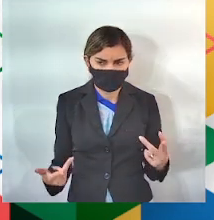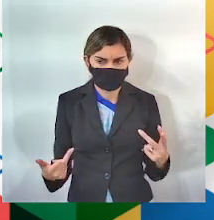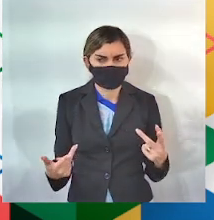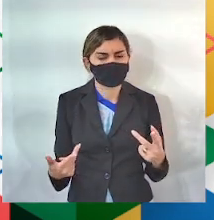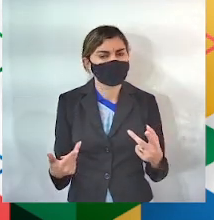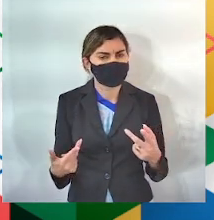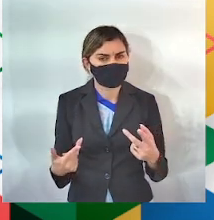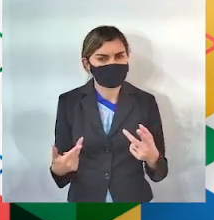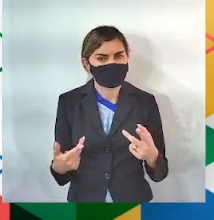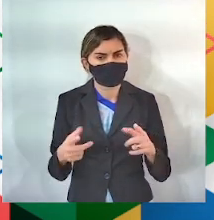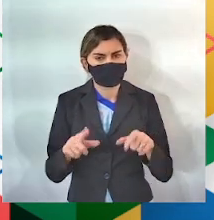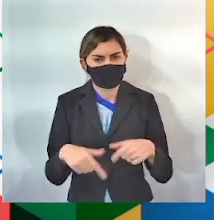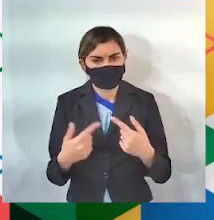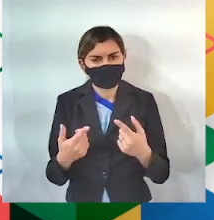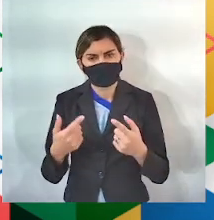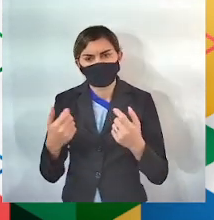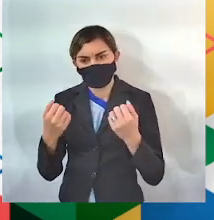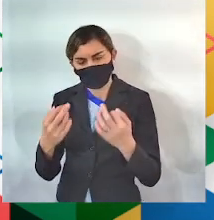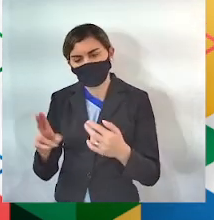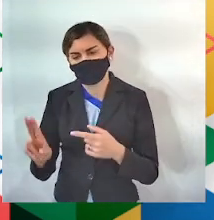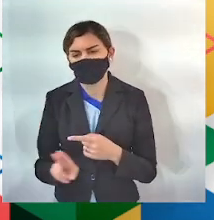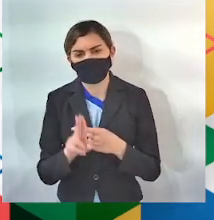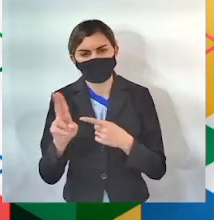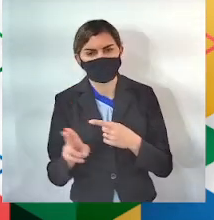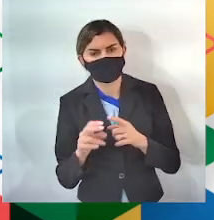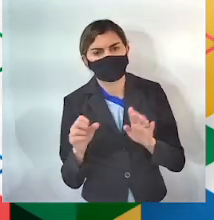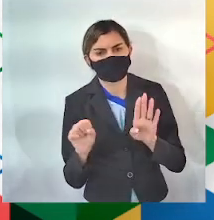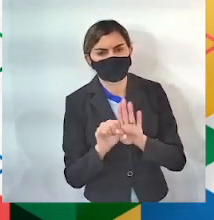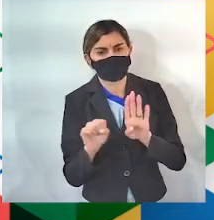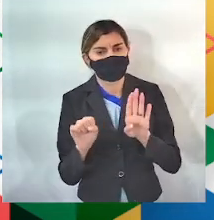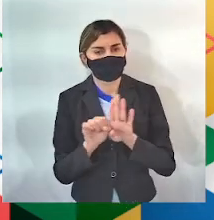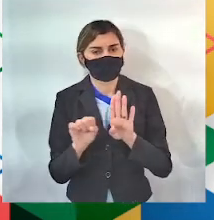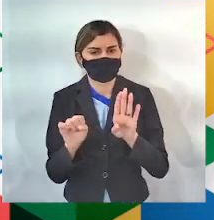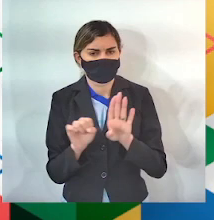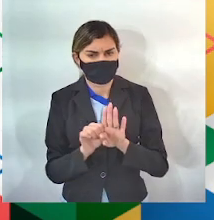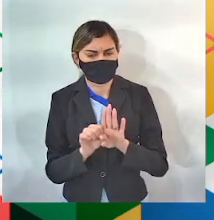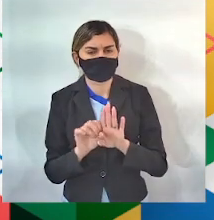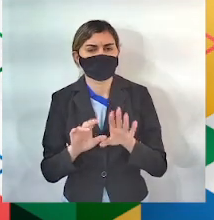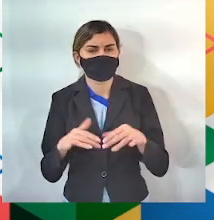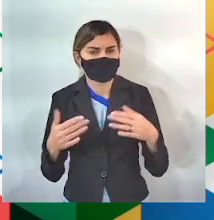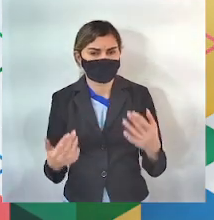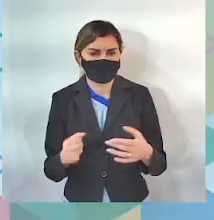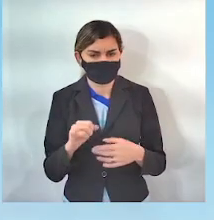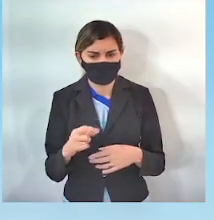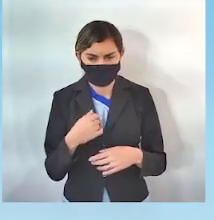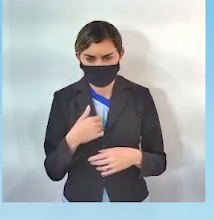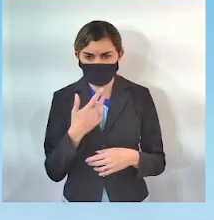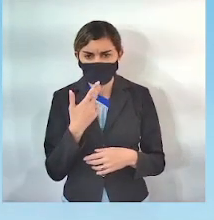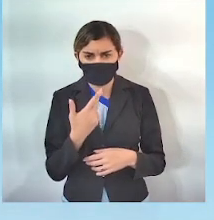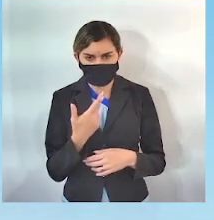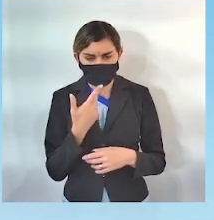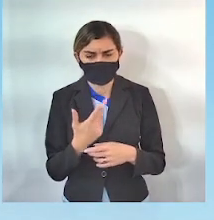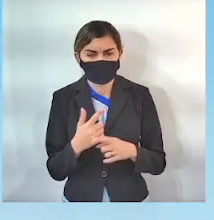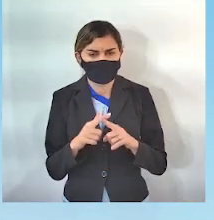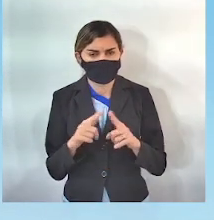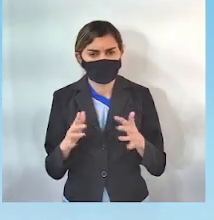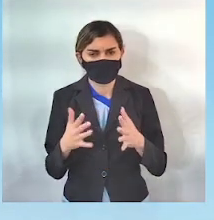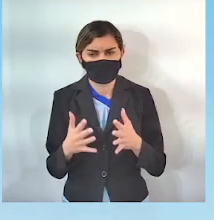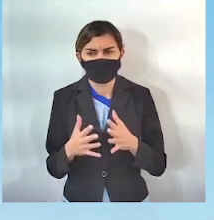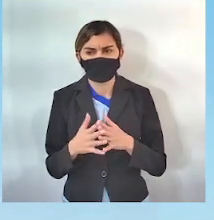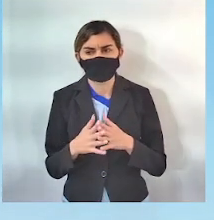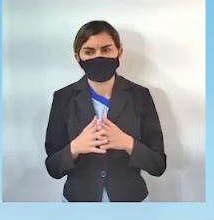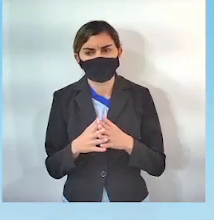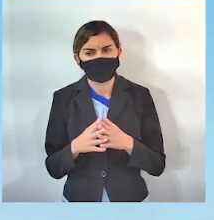Qualificar ou caracterizar o substantivo. Então, se eu digo my house is